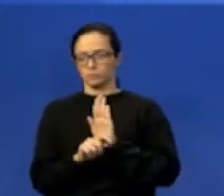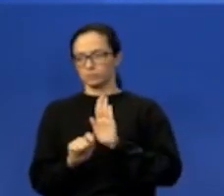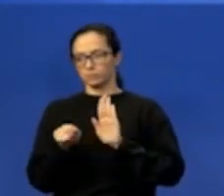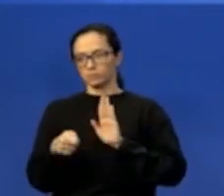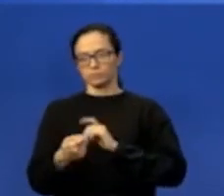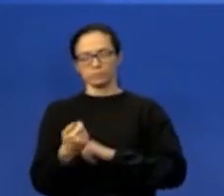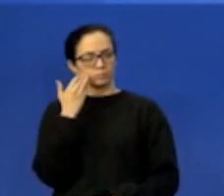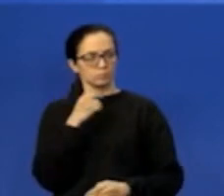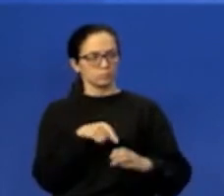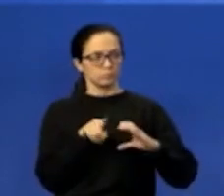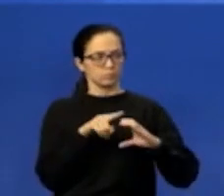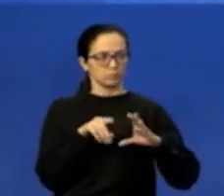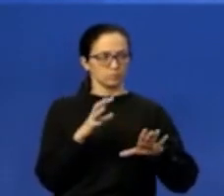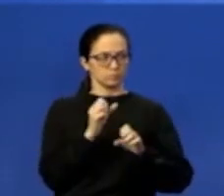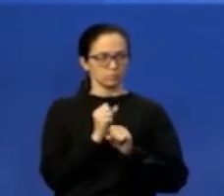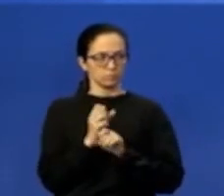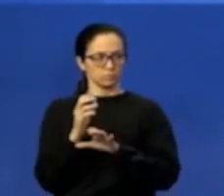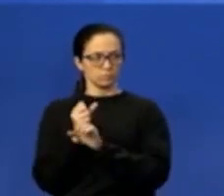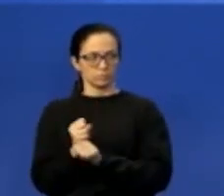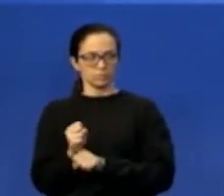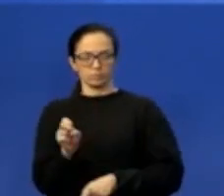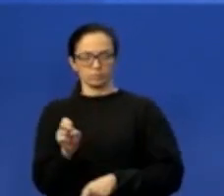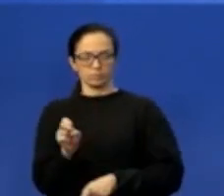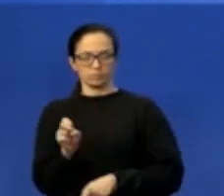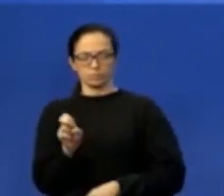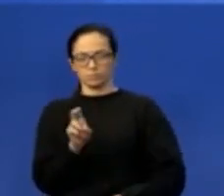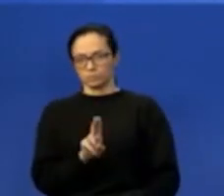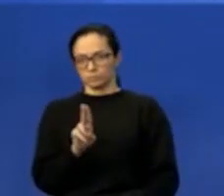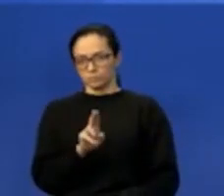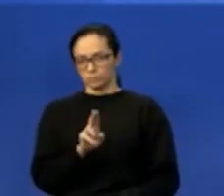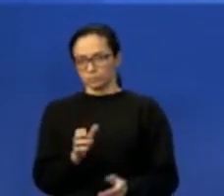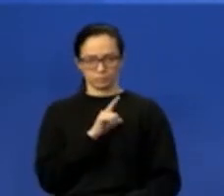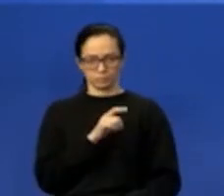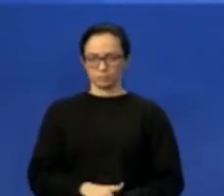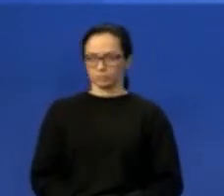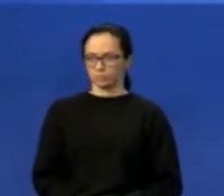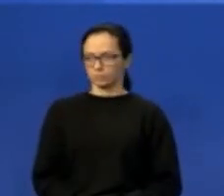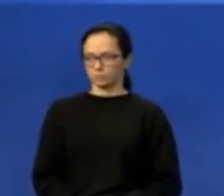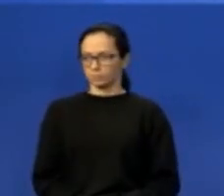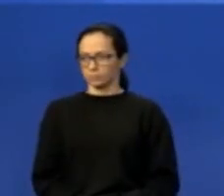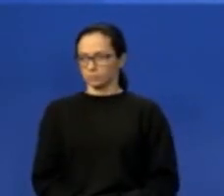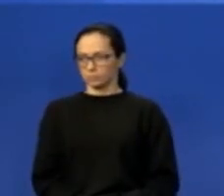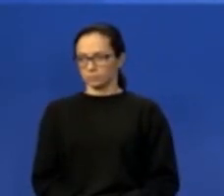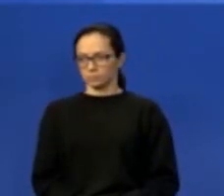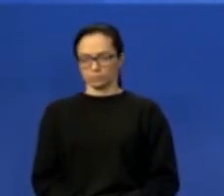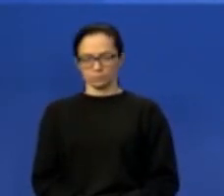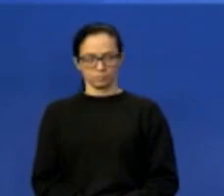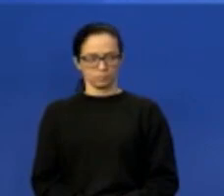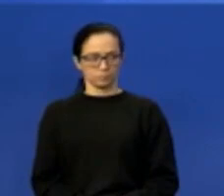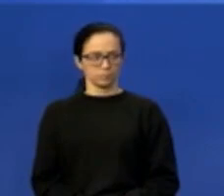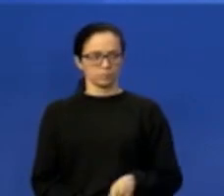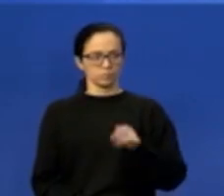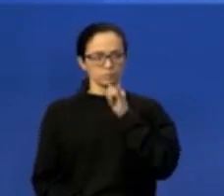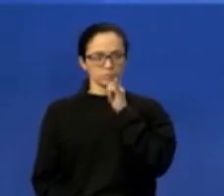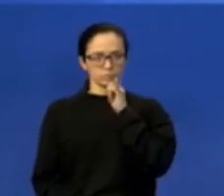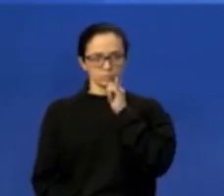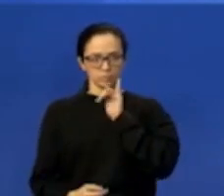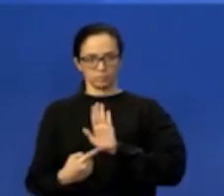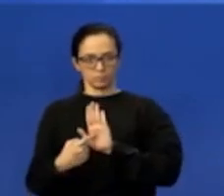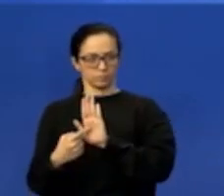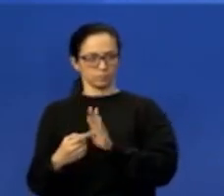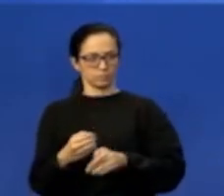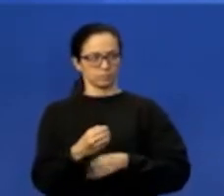das células e contagens, por exemplo, dos eritrócitos, das hemácias, das hemoglobinas. Então, agora eu vou mostrar para vocês, né,